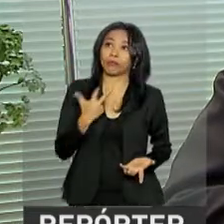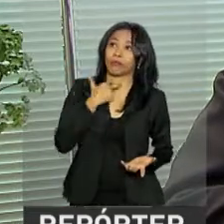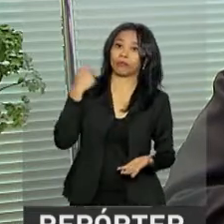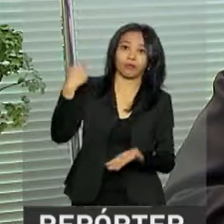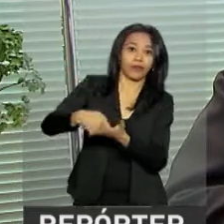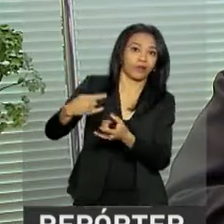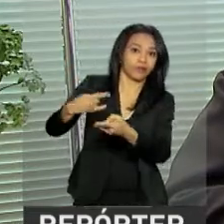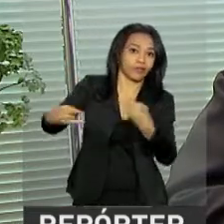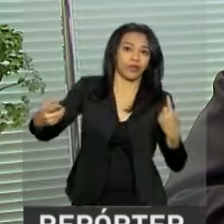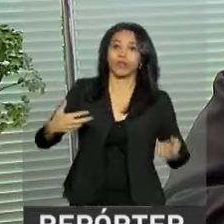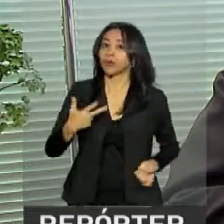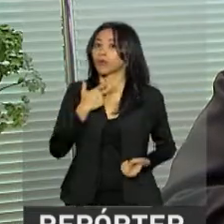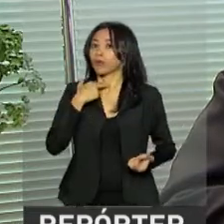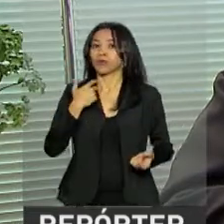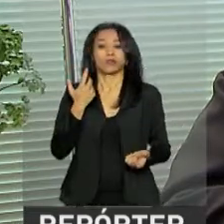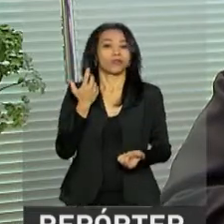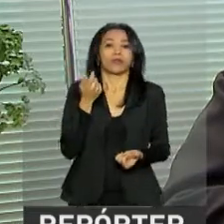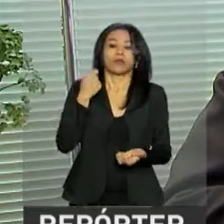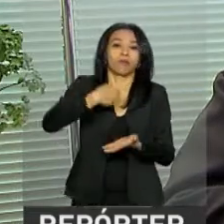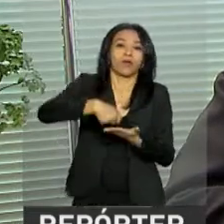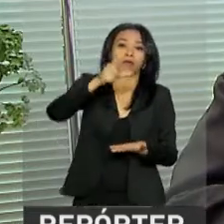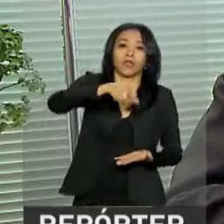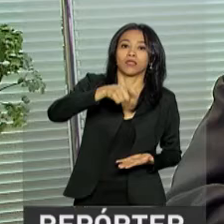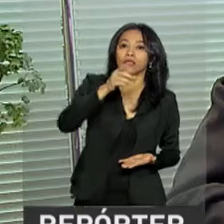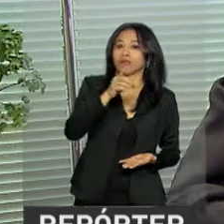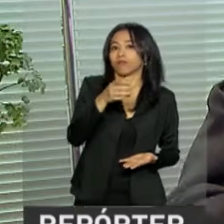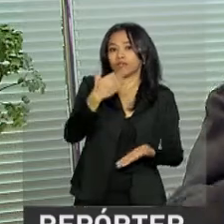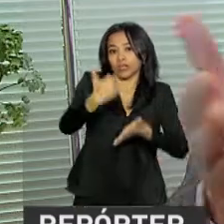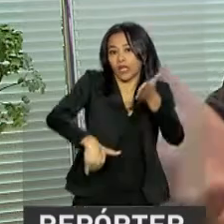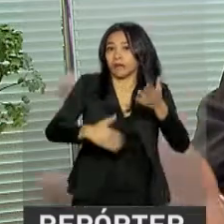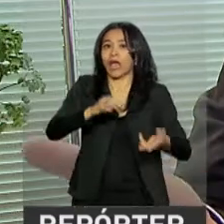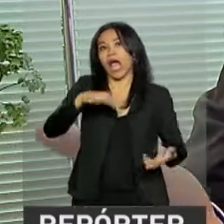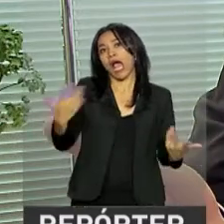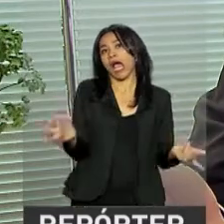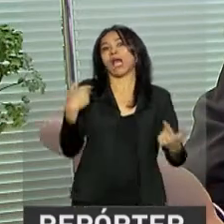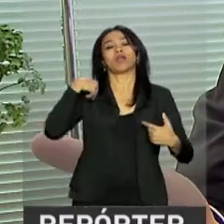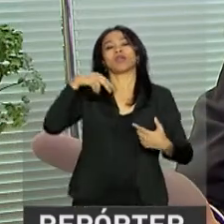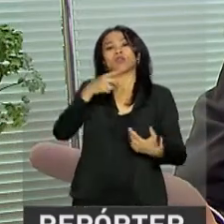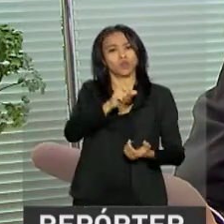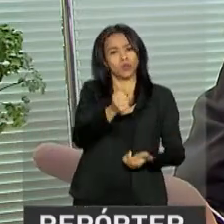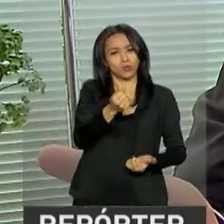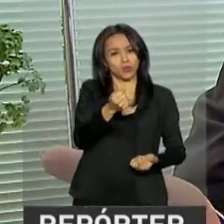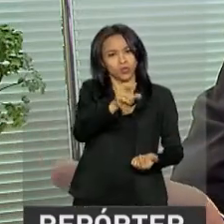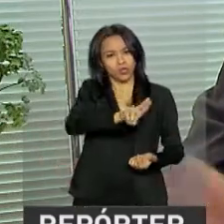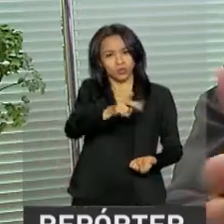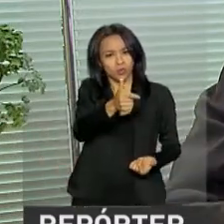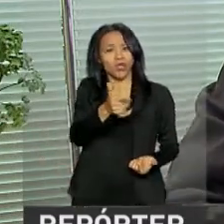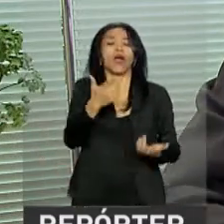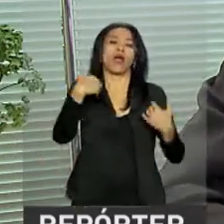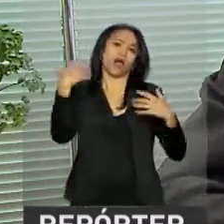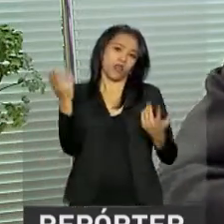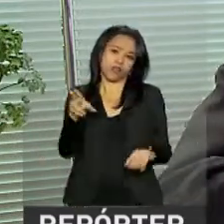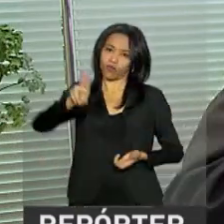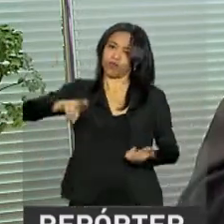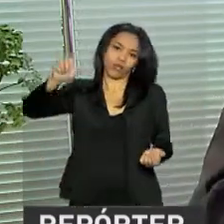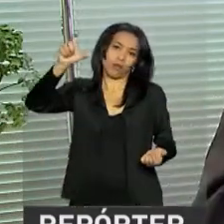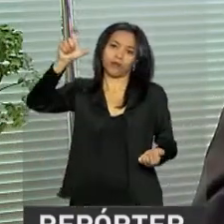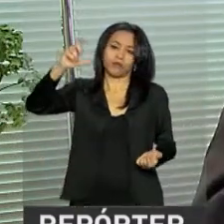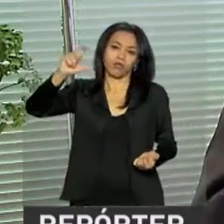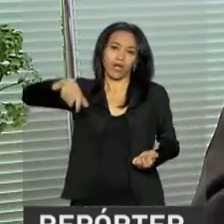cheque não posso pagar um cartão de débito é muito menos em dinheiro então eu vou usar o cartão que ela está fazendo ela está contratando